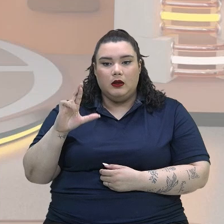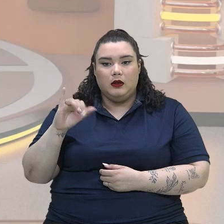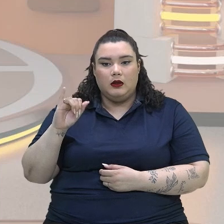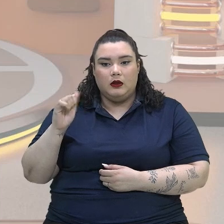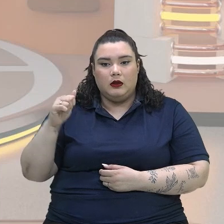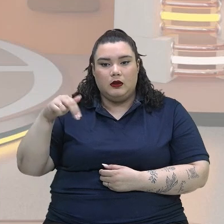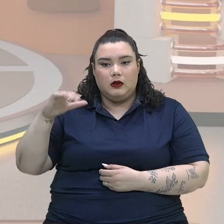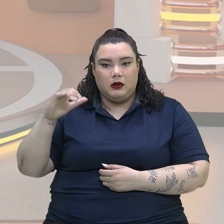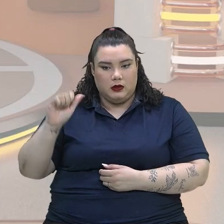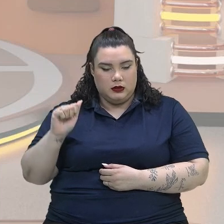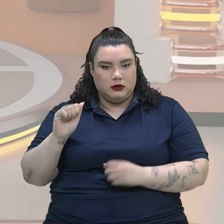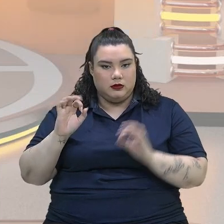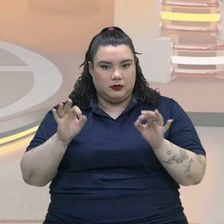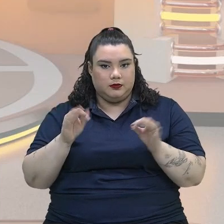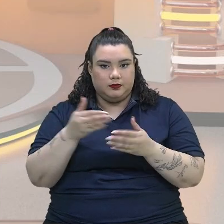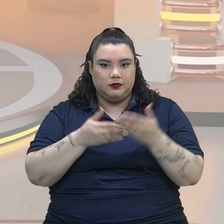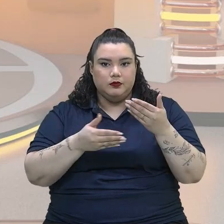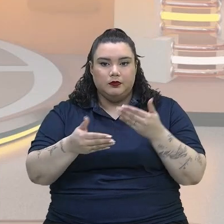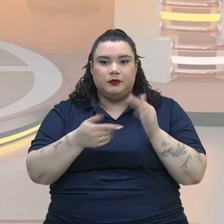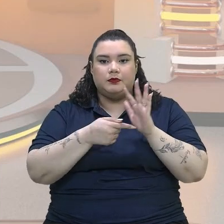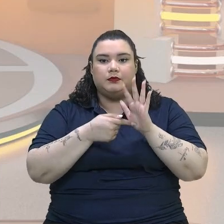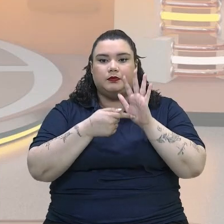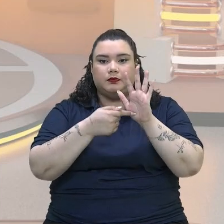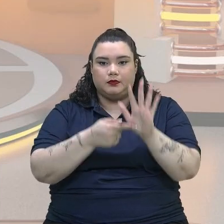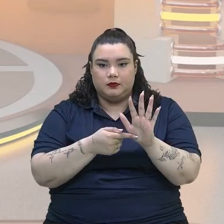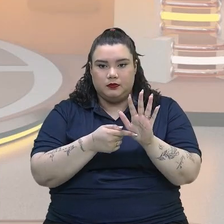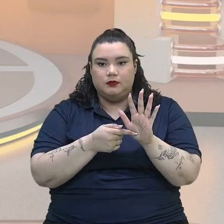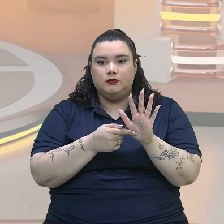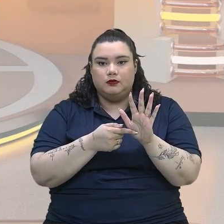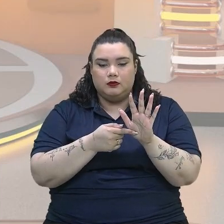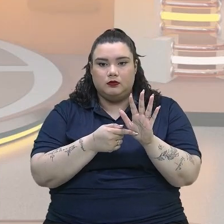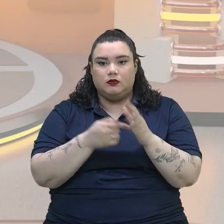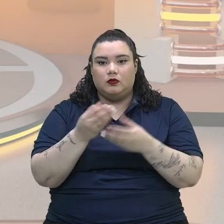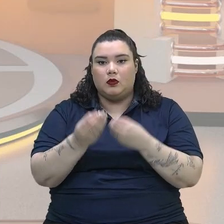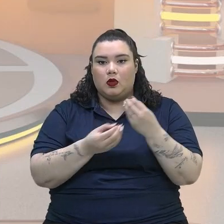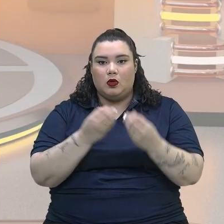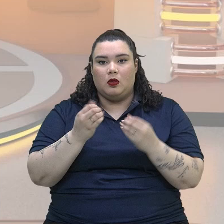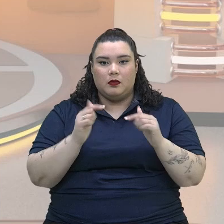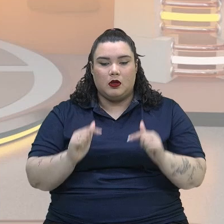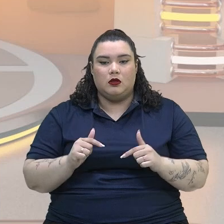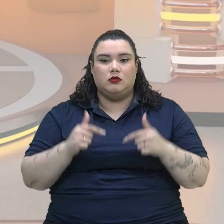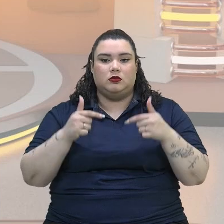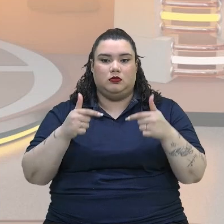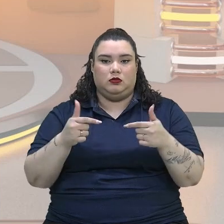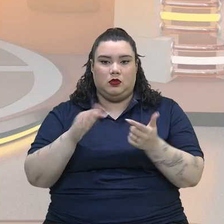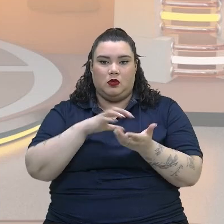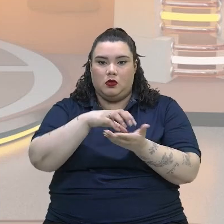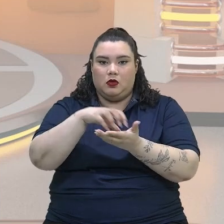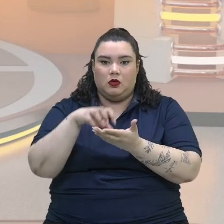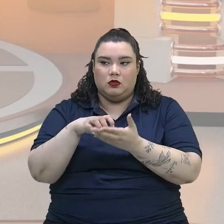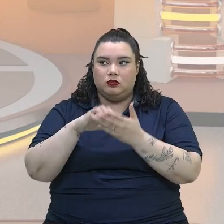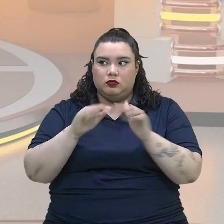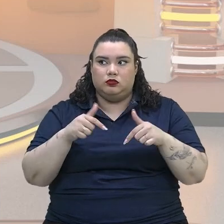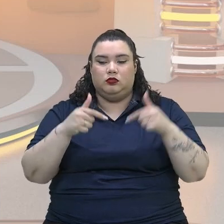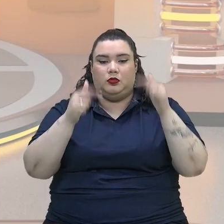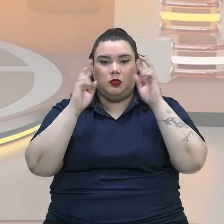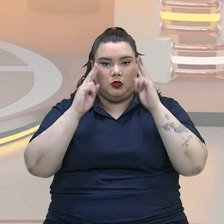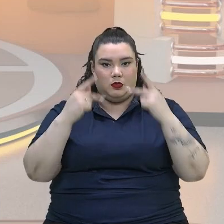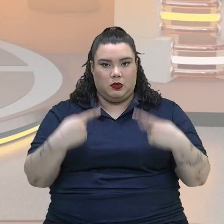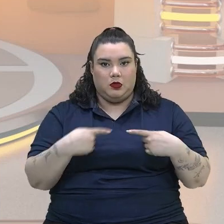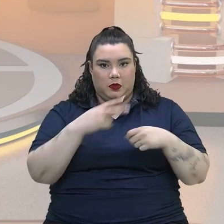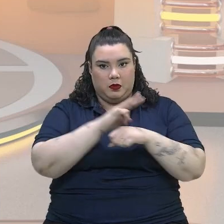aí continuar, né, mostrando como que atuam esses órgãos de ação humanitária. Vamos ver,